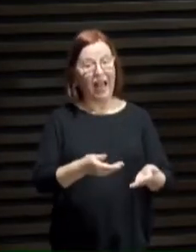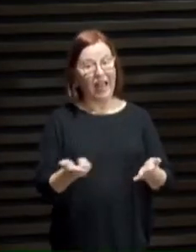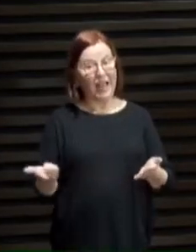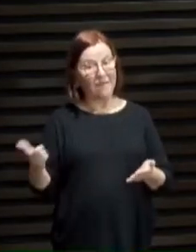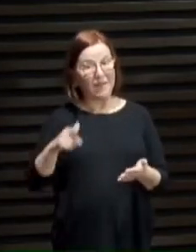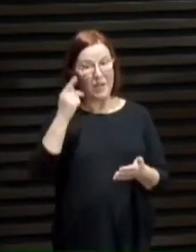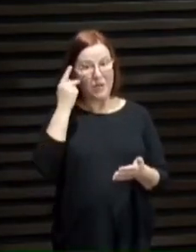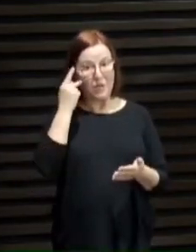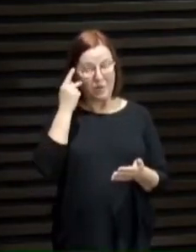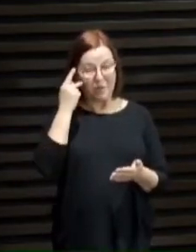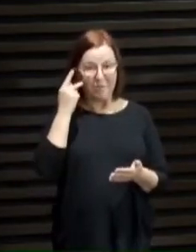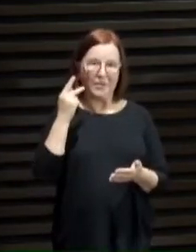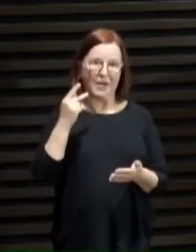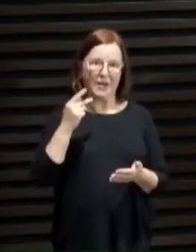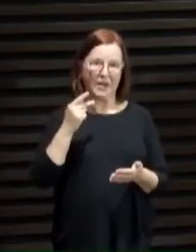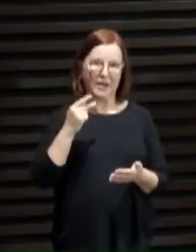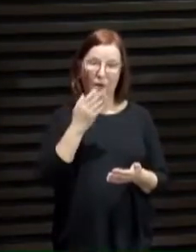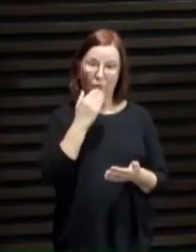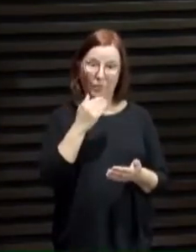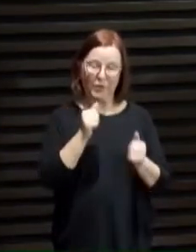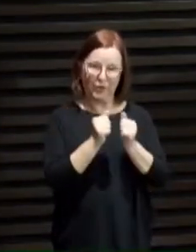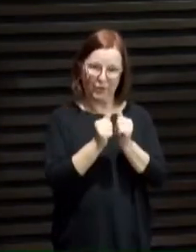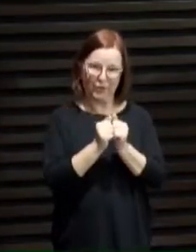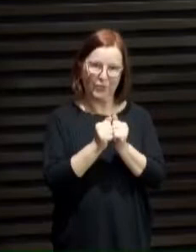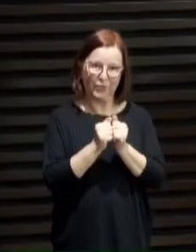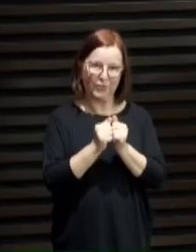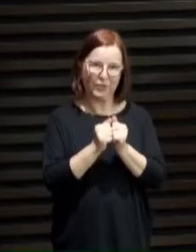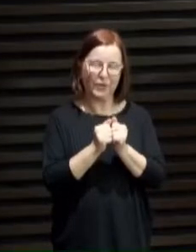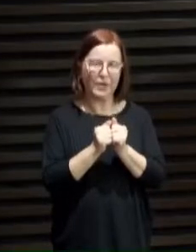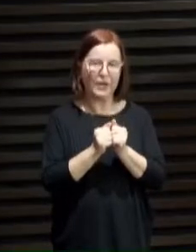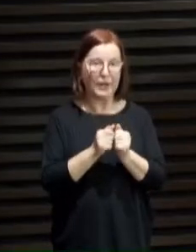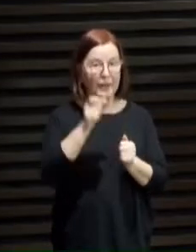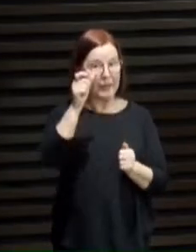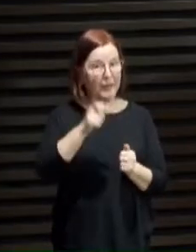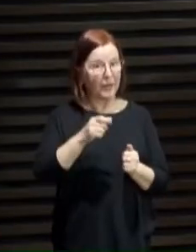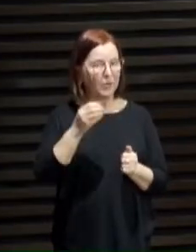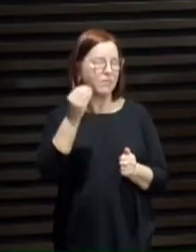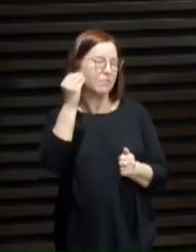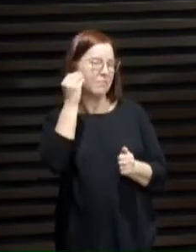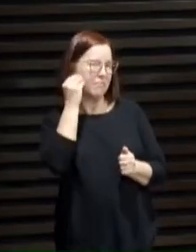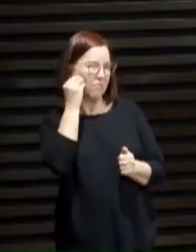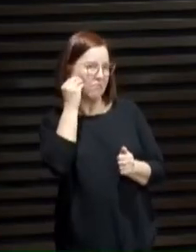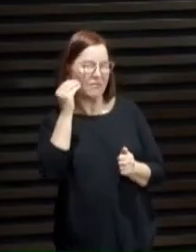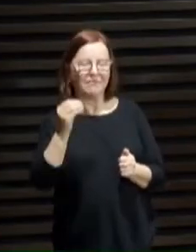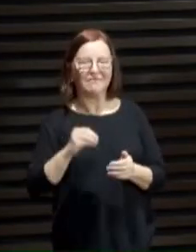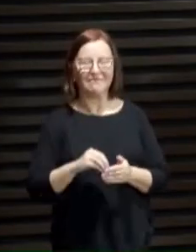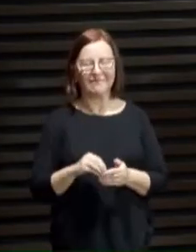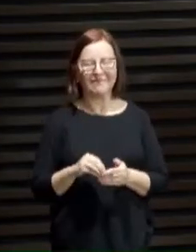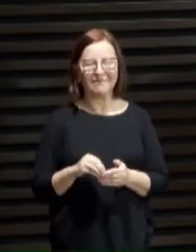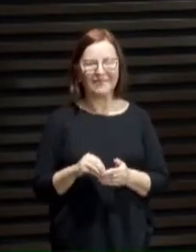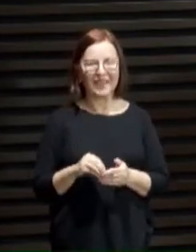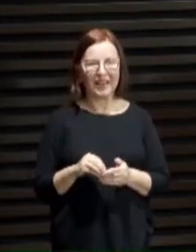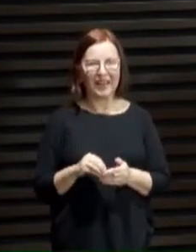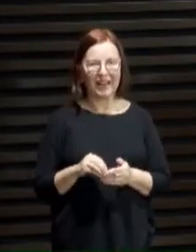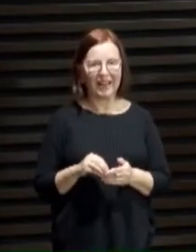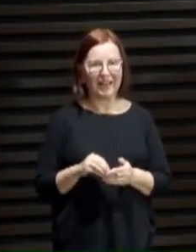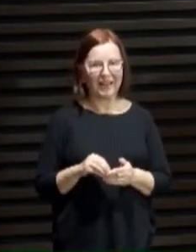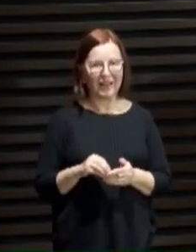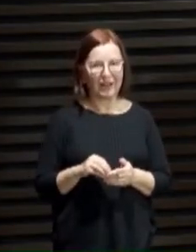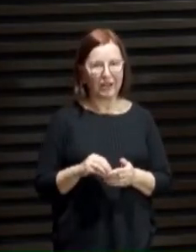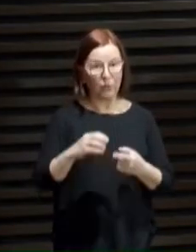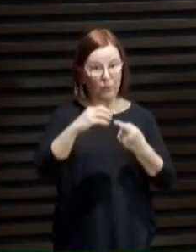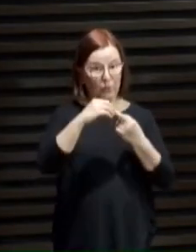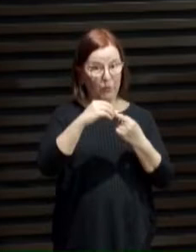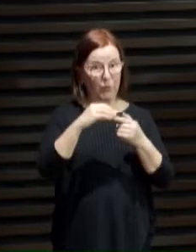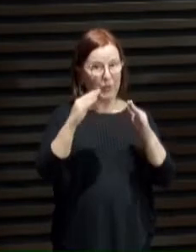saudado com um beijo. Ao pisar na capa, aquele que está convidando está dizendo que tudo aquilo que é